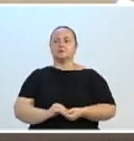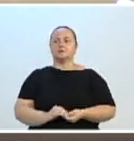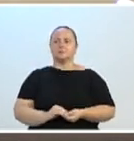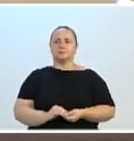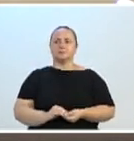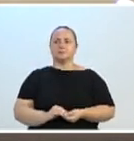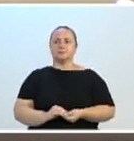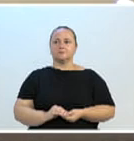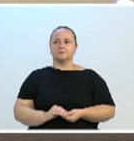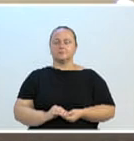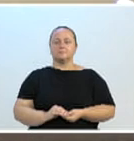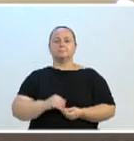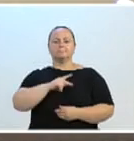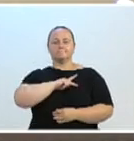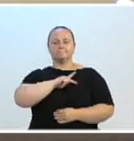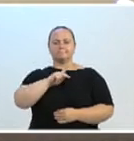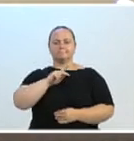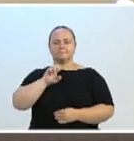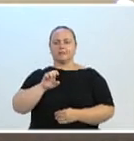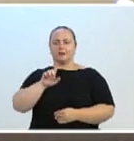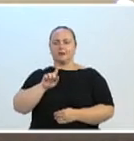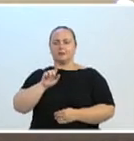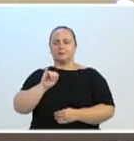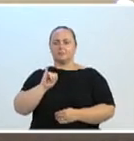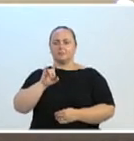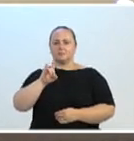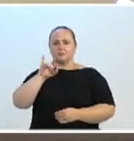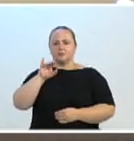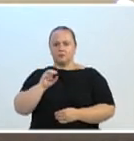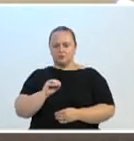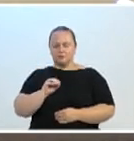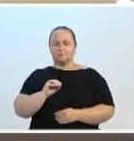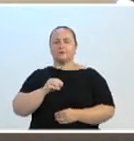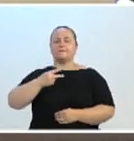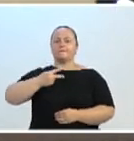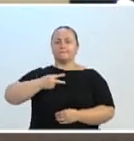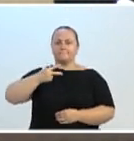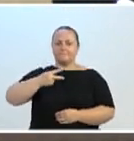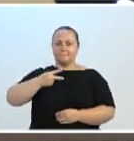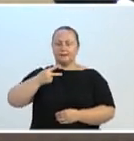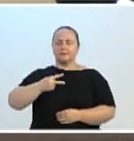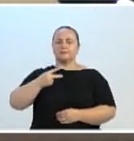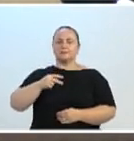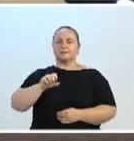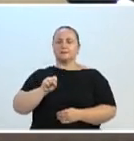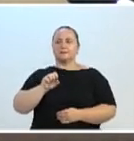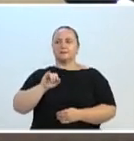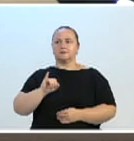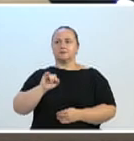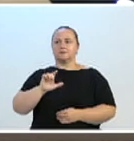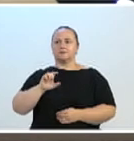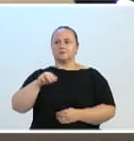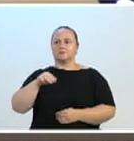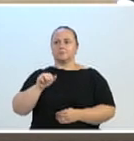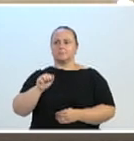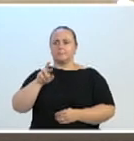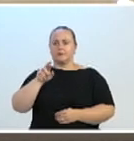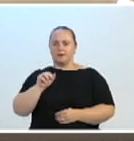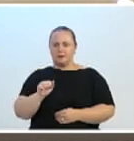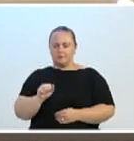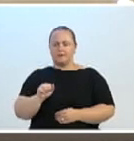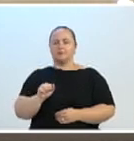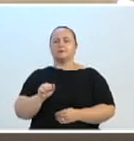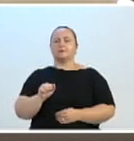2021-2022. Presidente Egídio da Rosa Beckhauser, vice-presidente senhora Silmara, vereadora